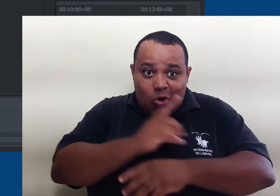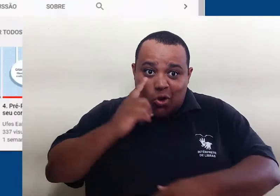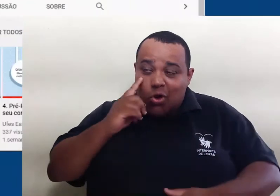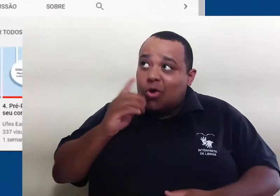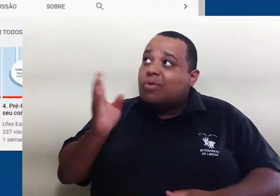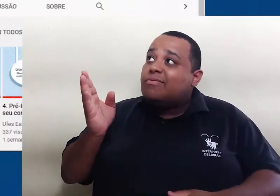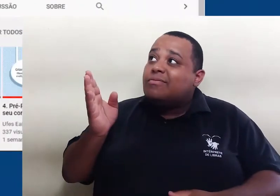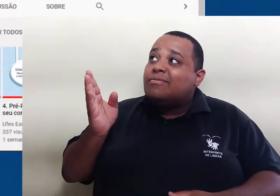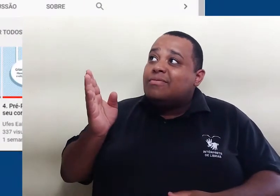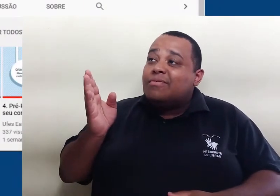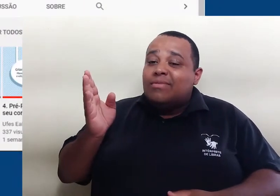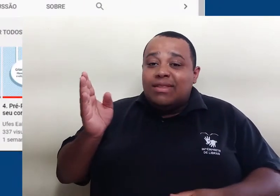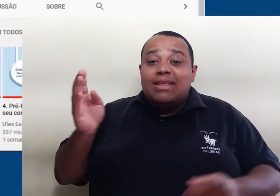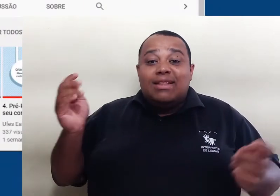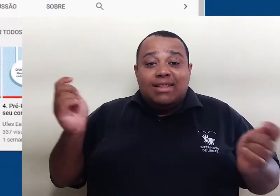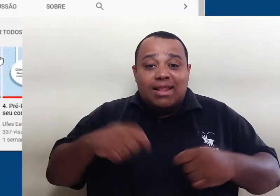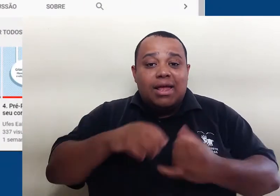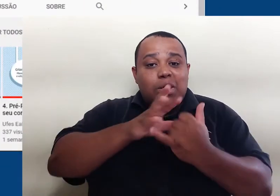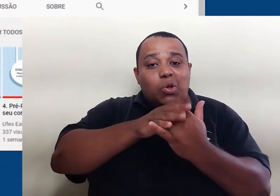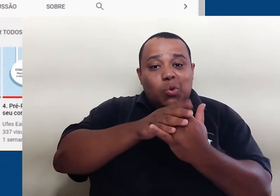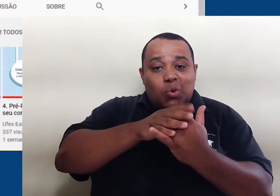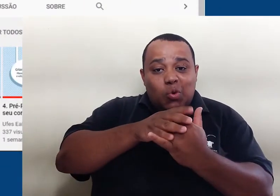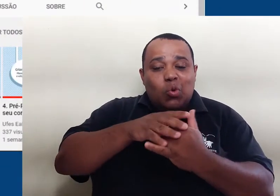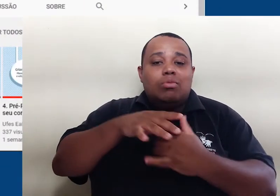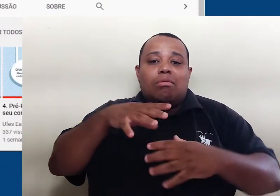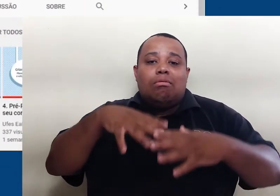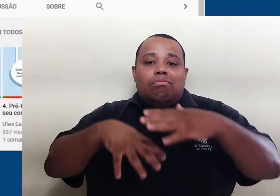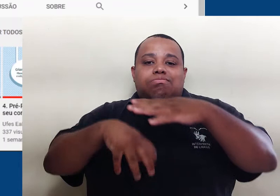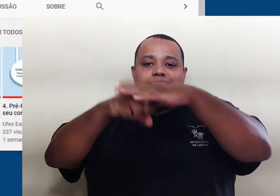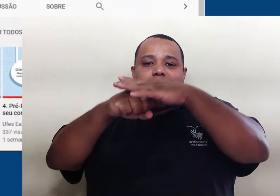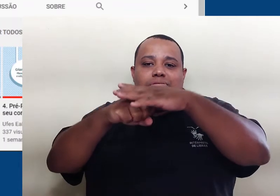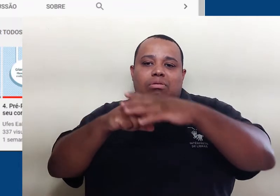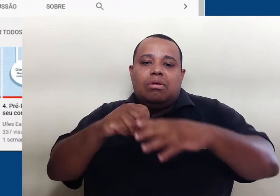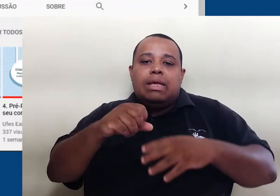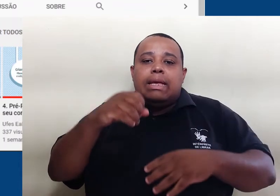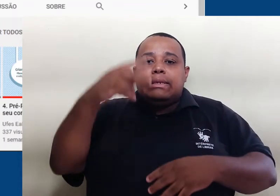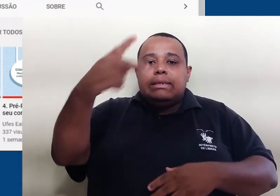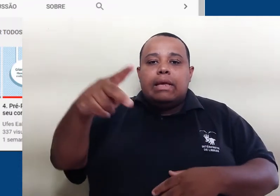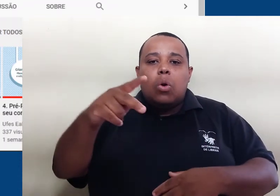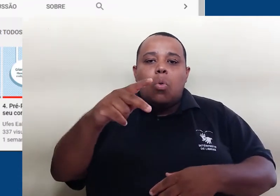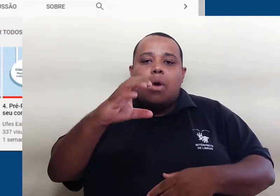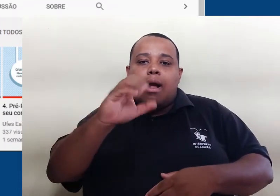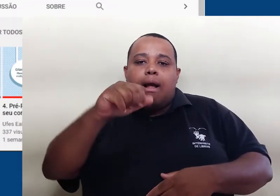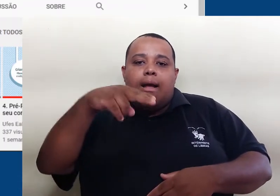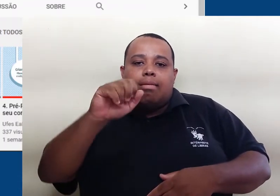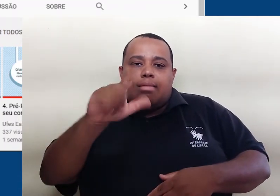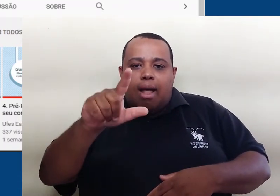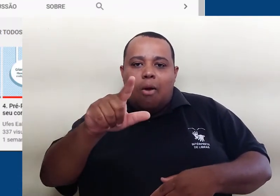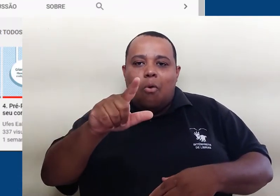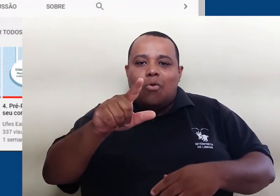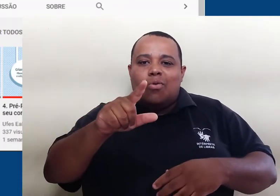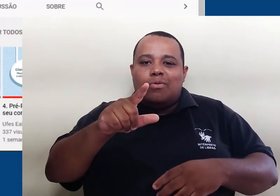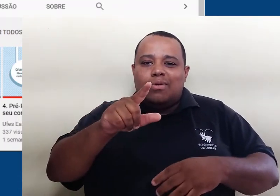vídeo e agora a gente pode ir lá no YouTube, eu vou usar o canal aqui do LDI como um exemplo de como a gente vai fazer a exportação. Vocês podem ver aqui nesse